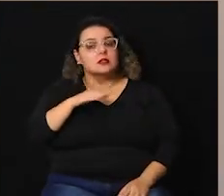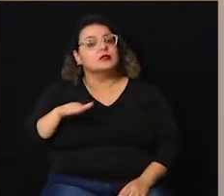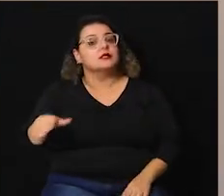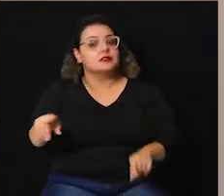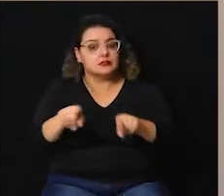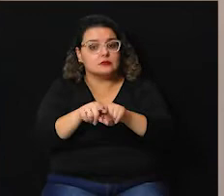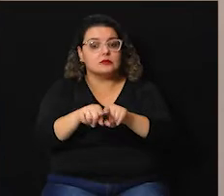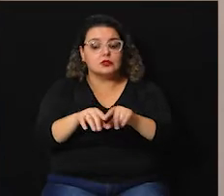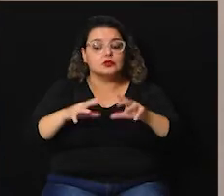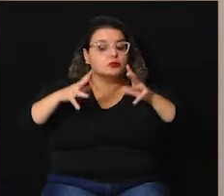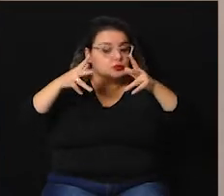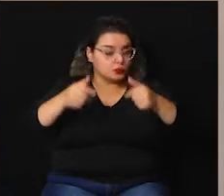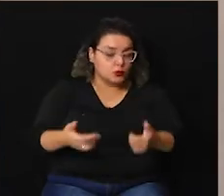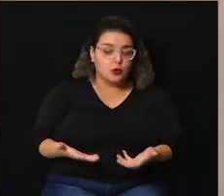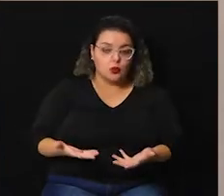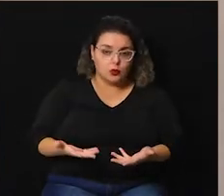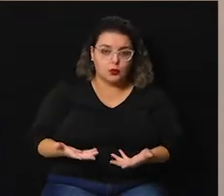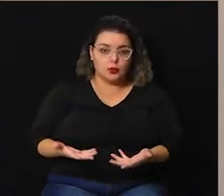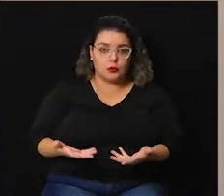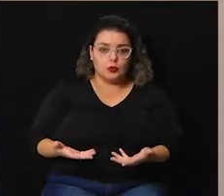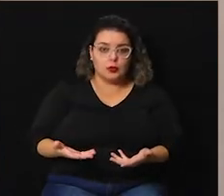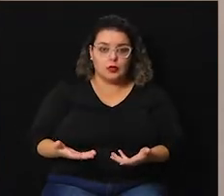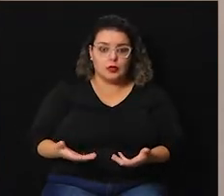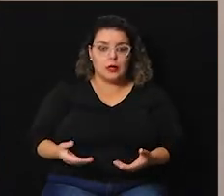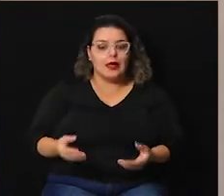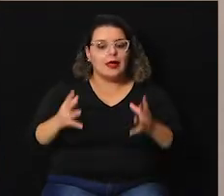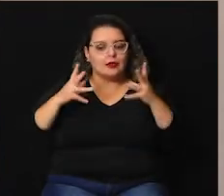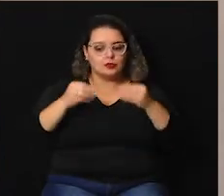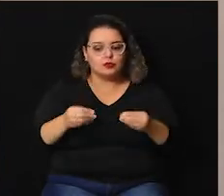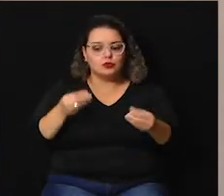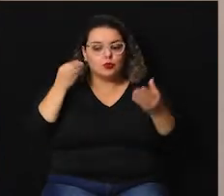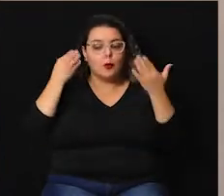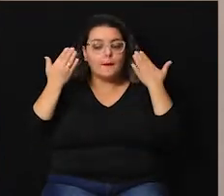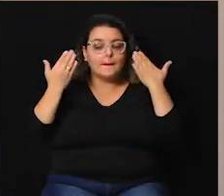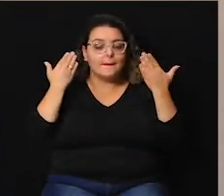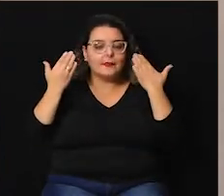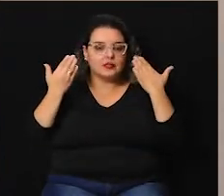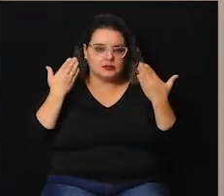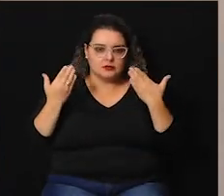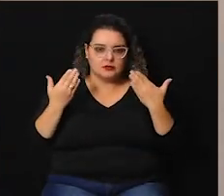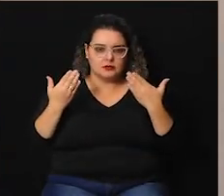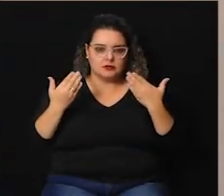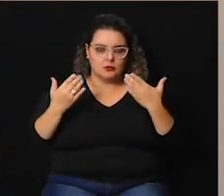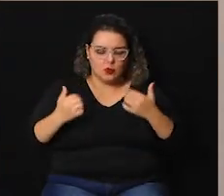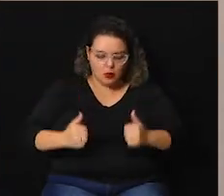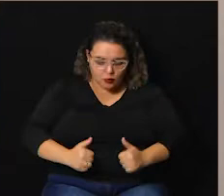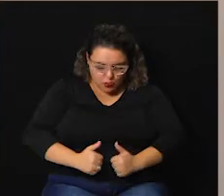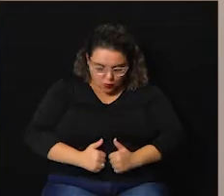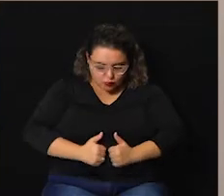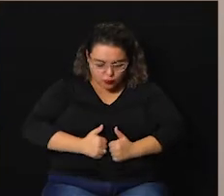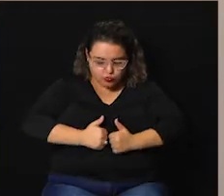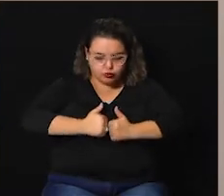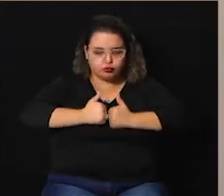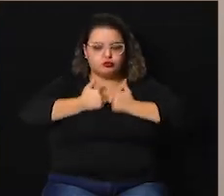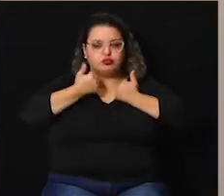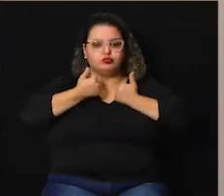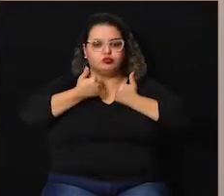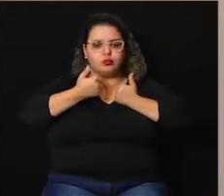uma maneira geral, o gatilho é psicogênico. O anticorpo atua no bulbo